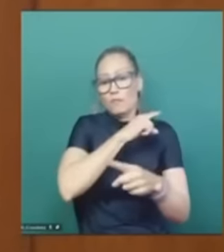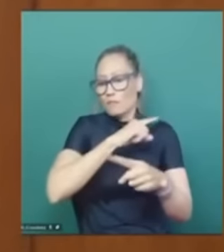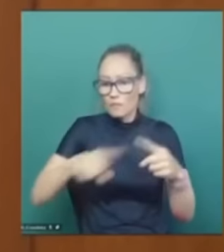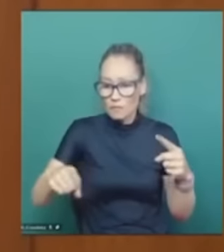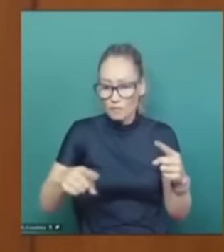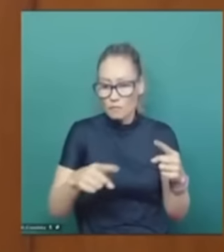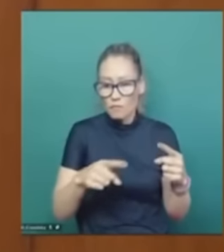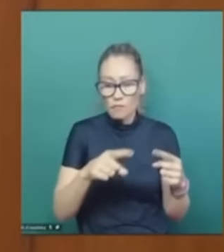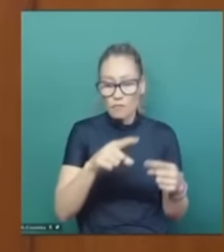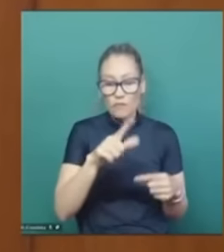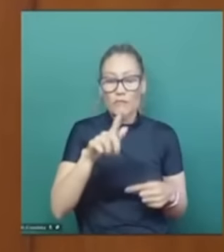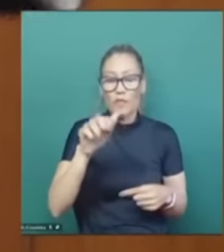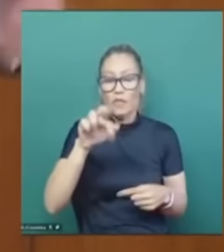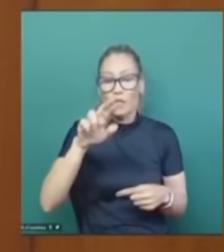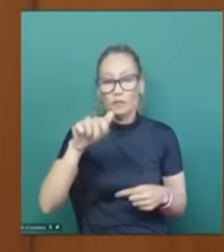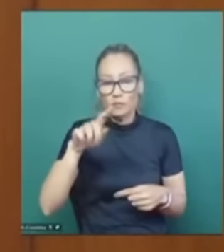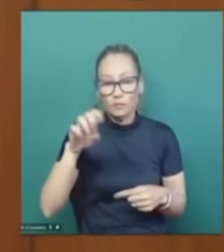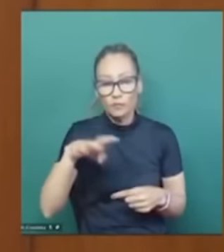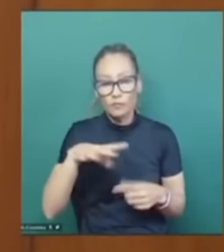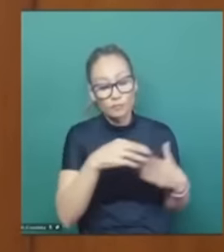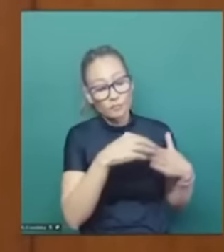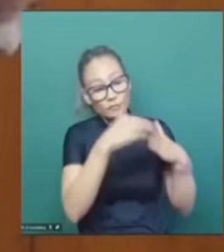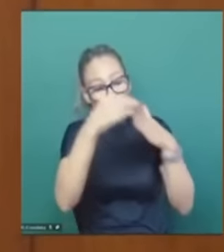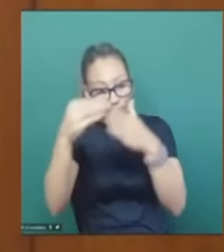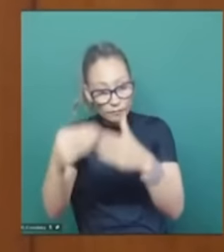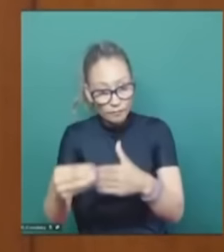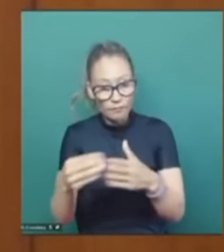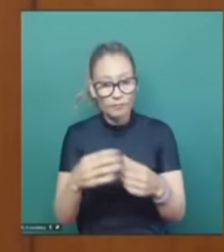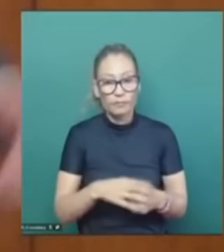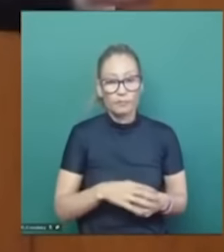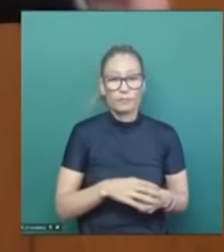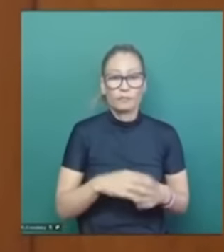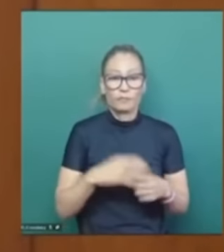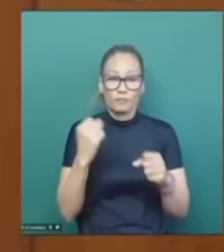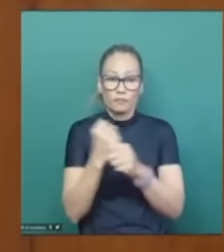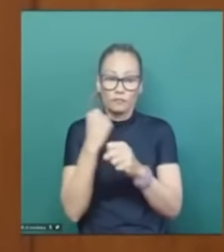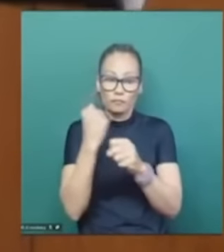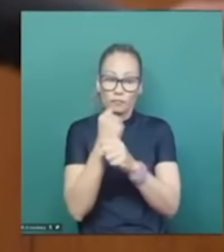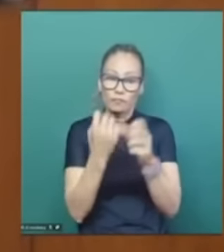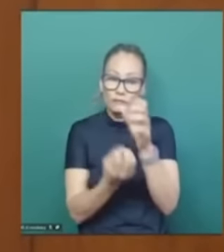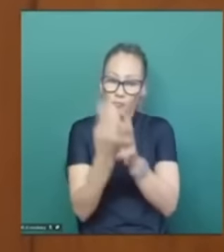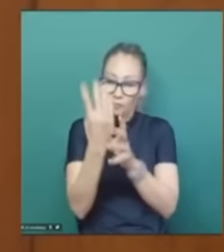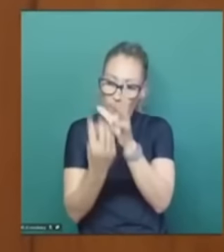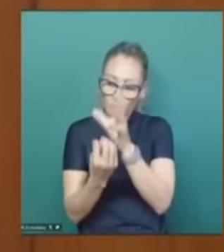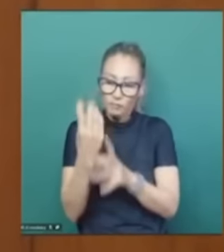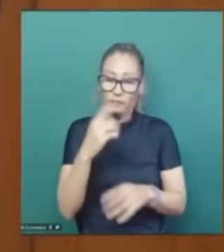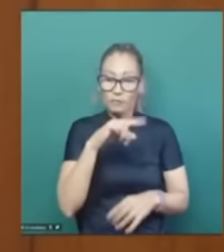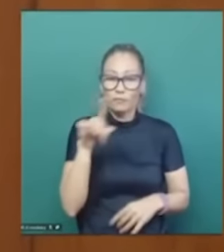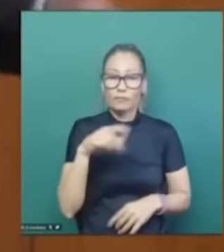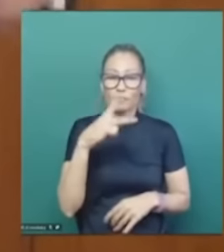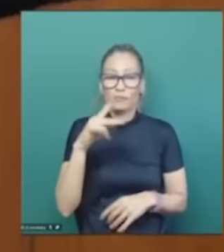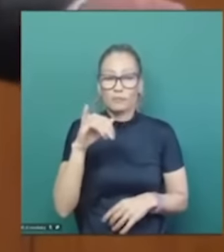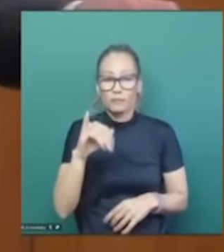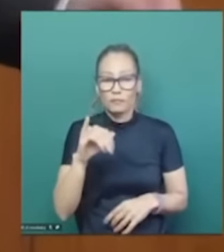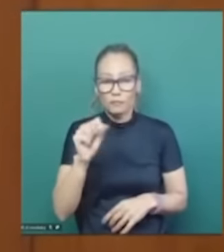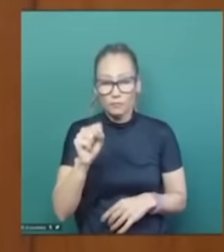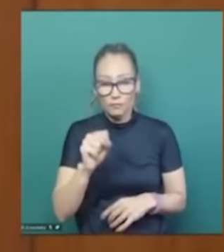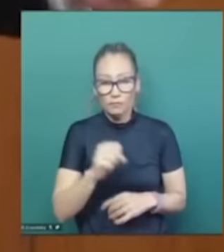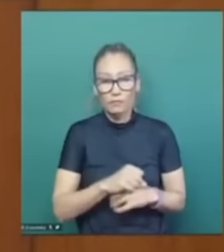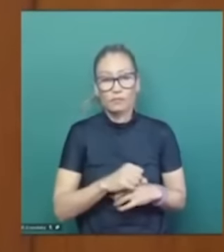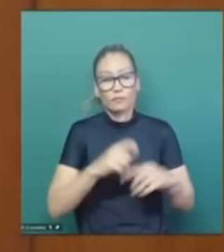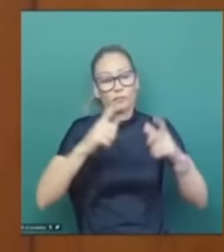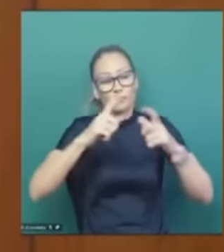trabalho até perto das pessoas. E como que isso se faz? Com a criação das EPIs. O ponto que eu mais bati na revisão da lei de zoneamento foi a expansão das EPIs